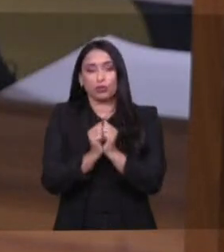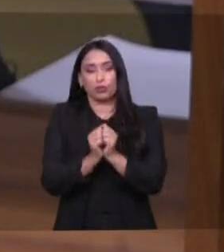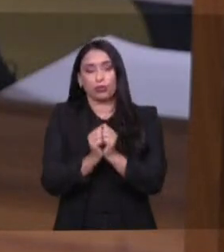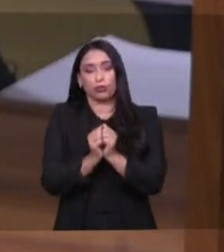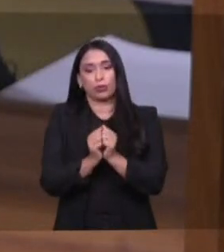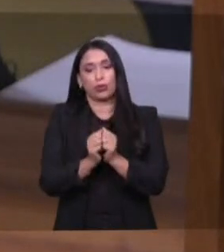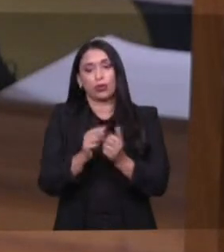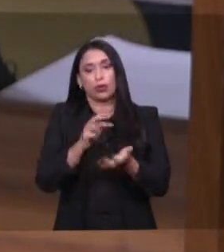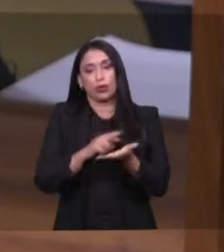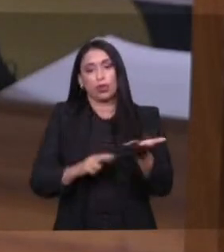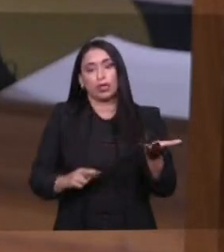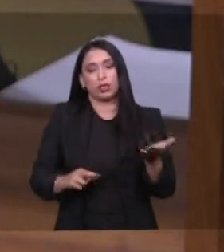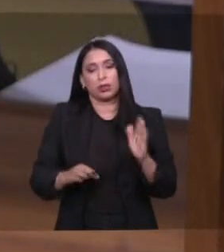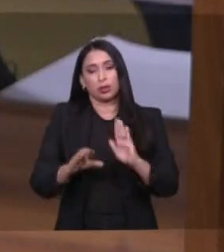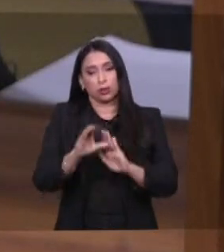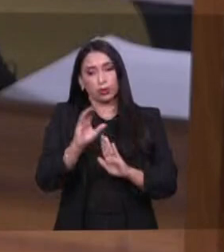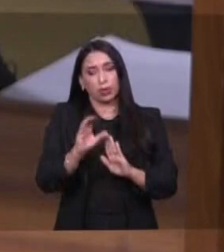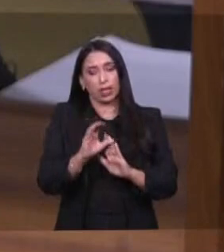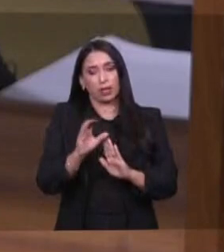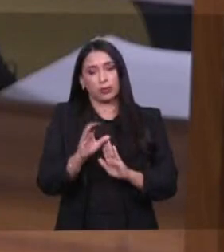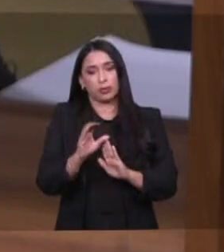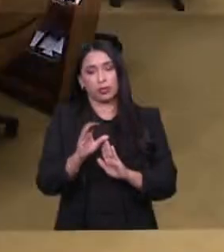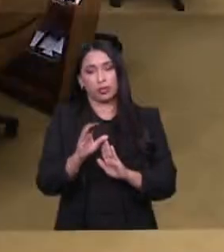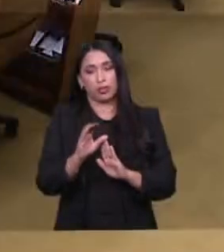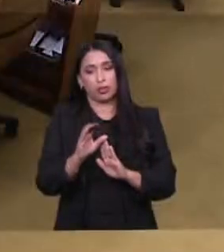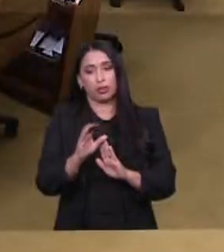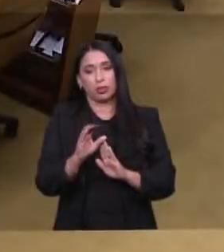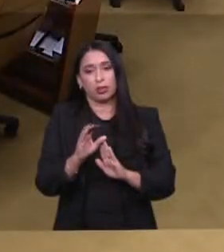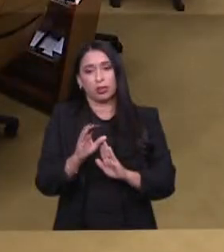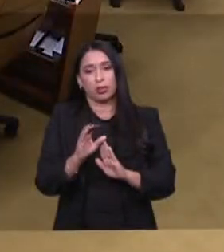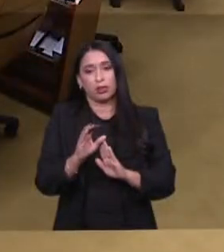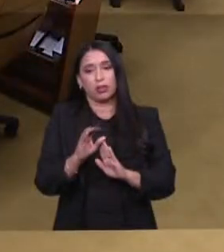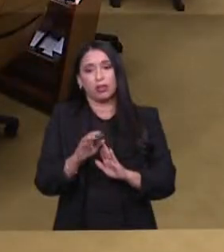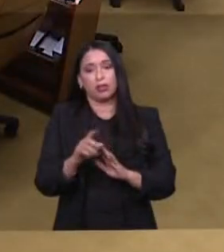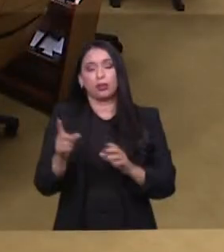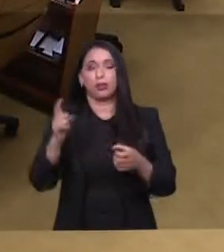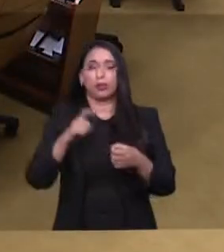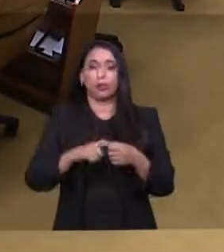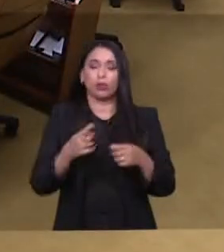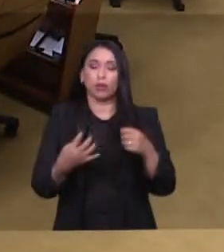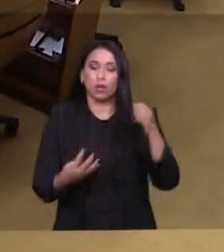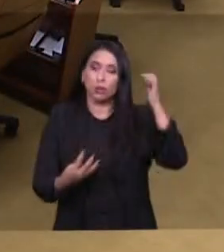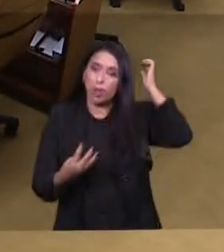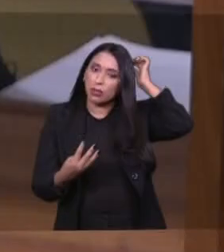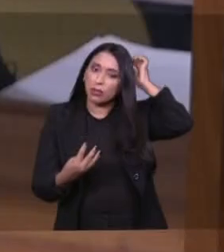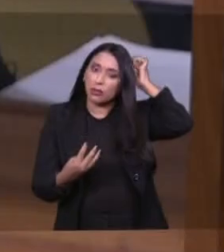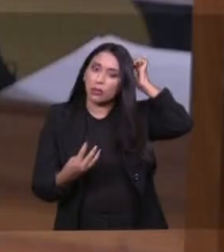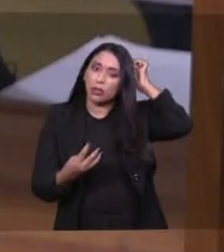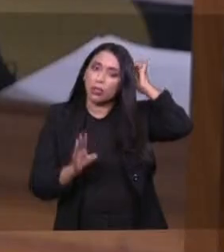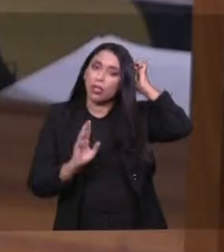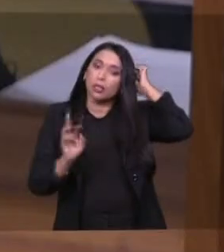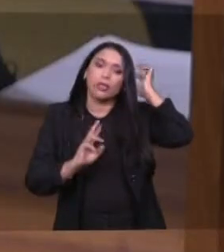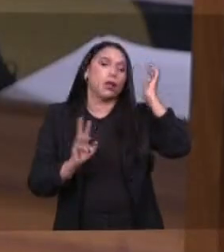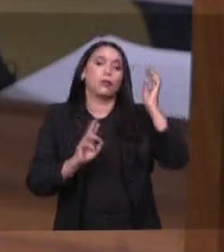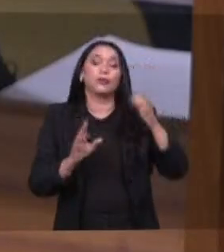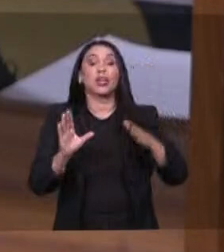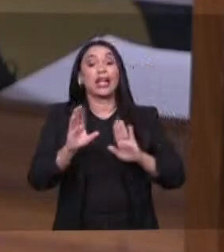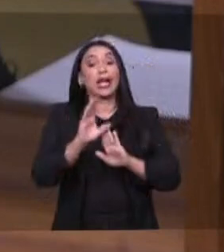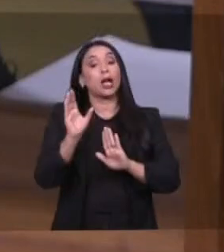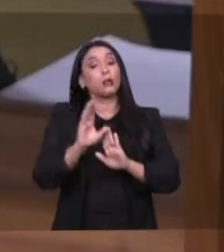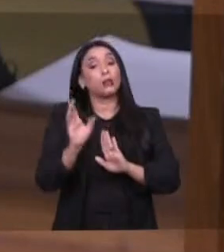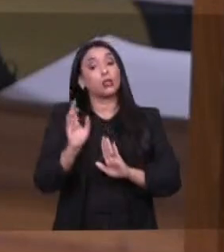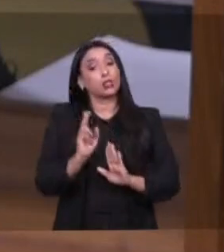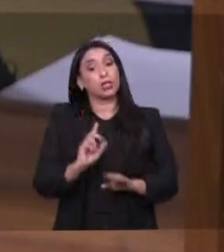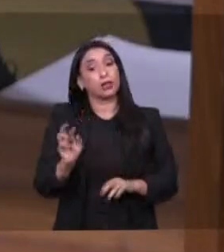F. O caput. E aí tiramos um dos cinco, ficamos, voltamos aos quatro. Mas, em relação ao caput, eu mantenho a inconstitucionalidade, até porque